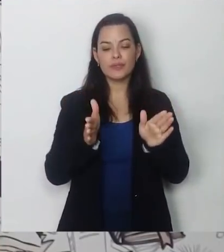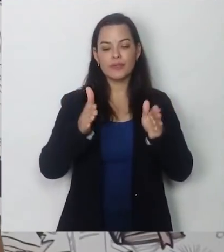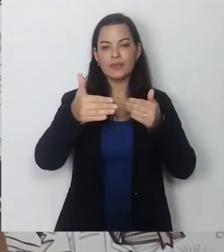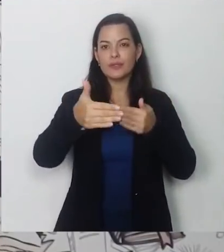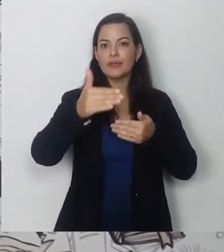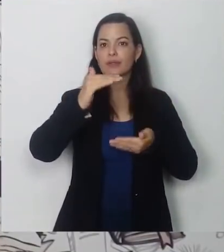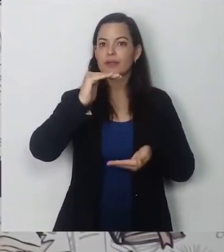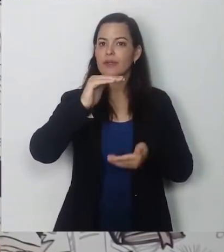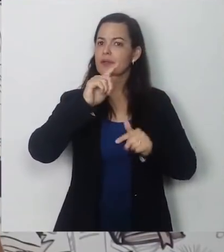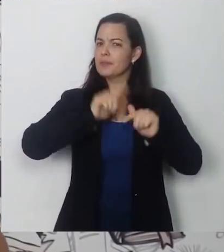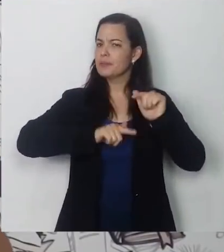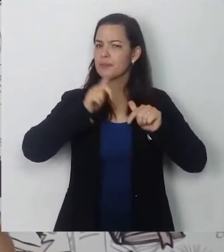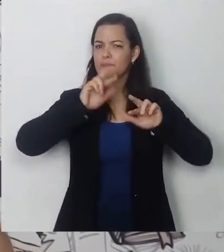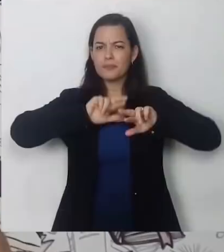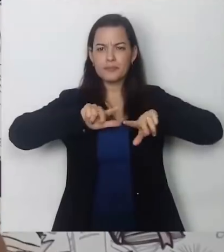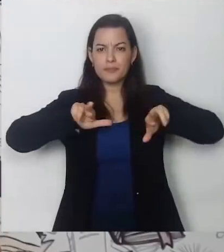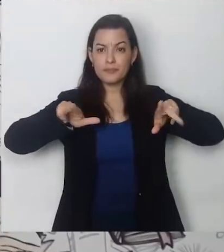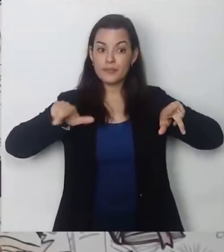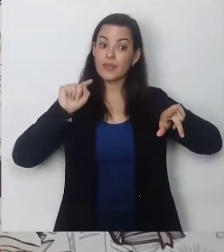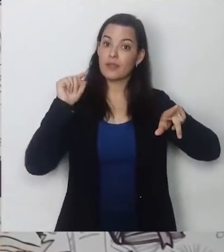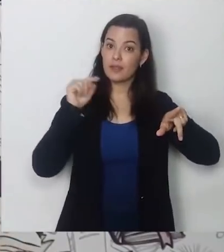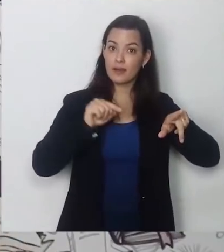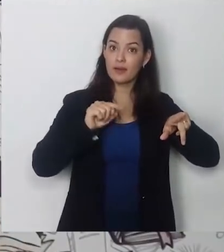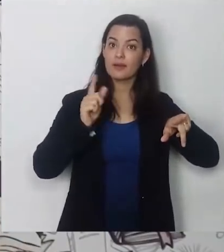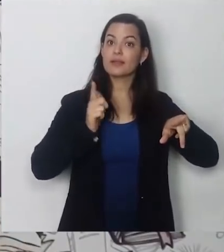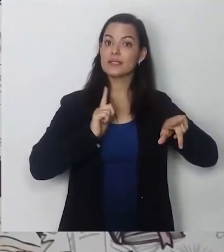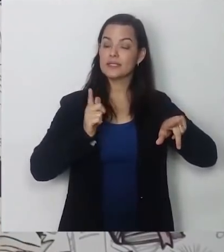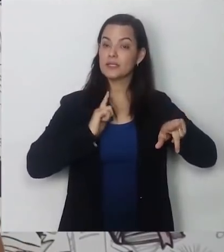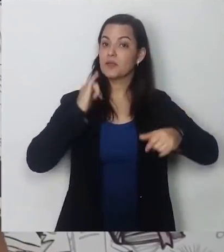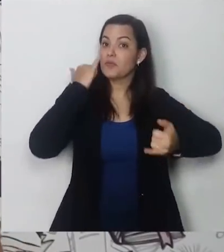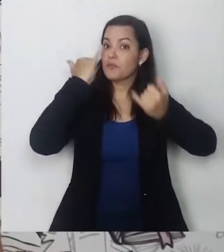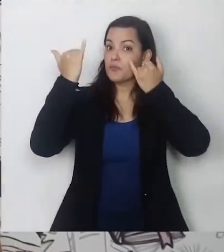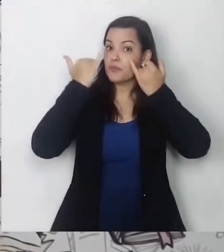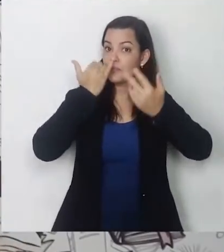produtos. Lá, nós temos muitas